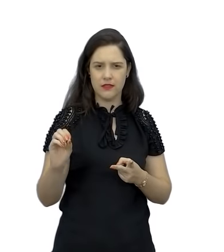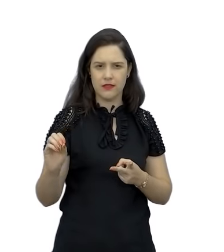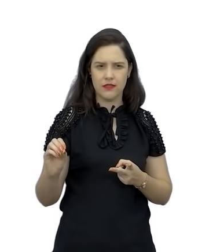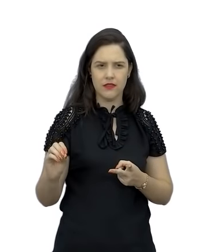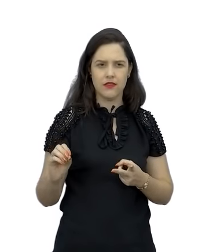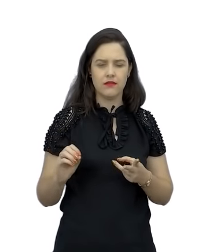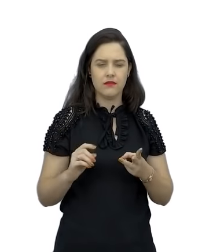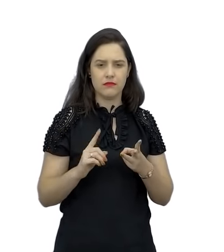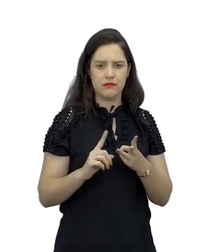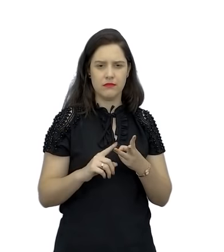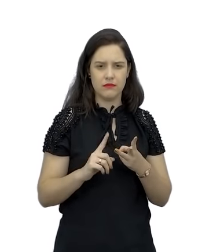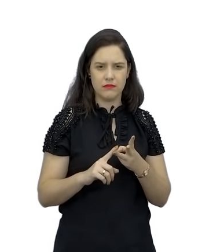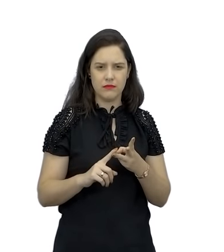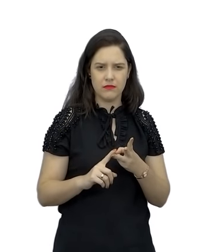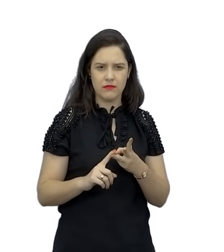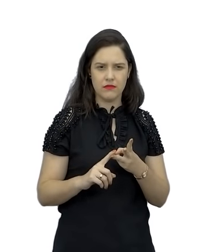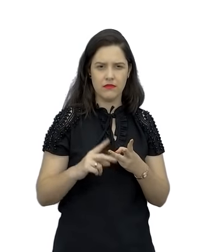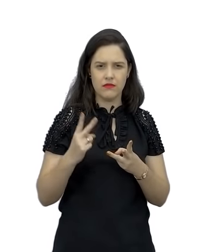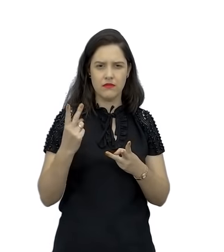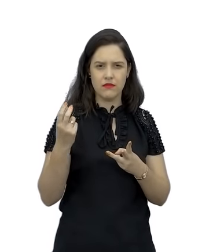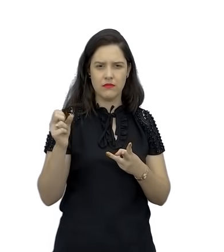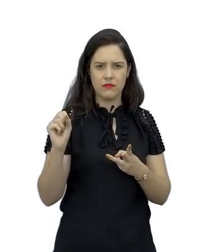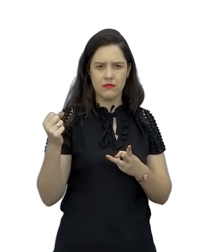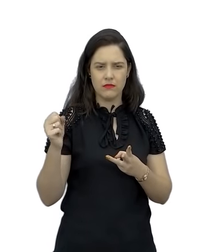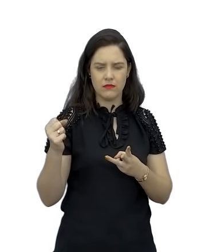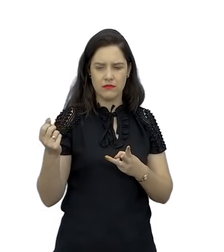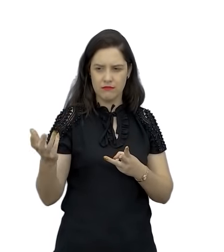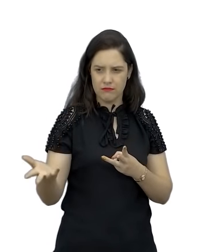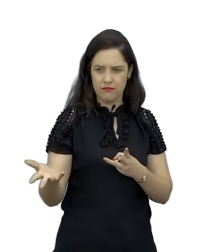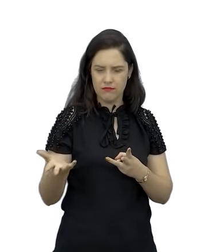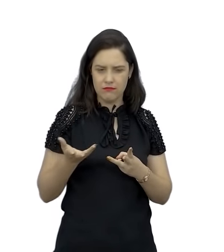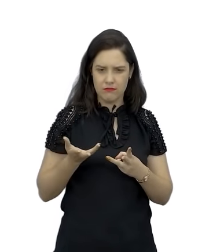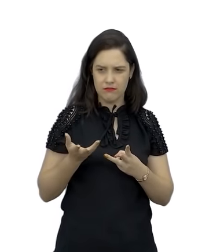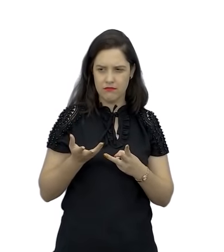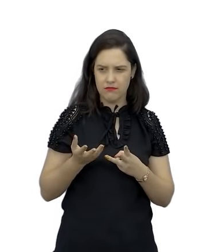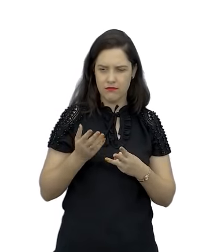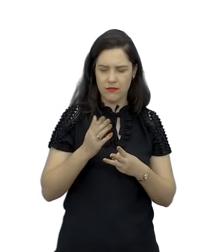108 convidados. A organização da festa